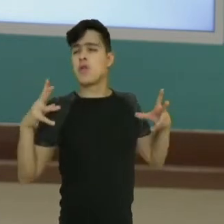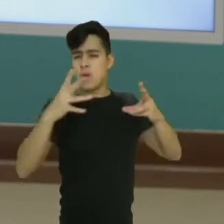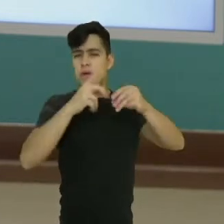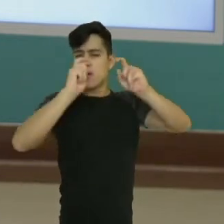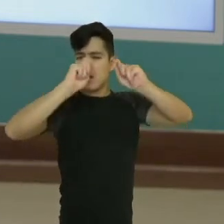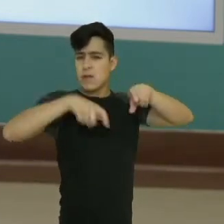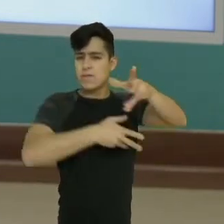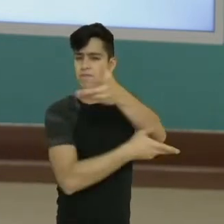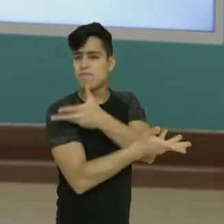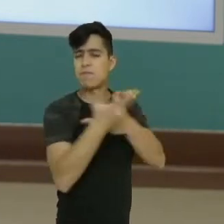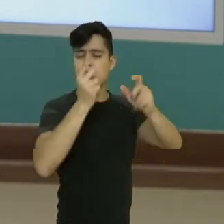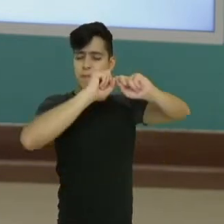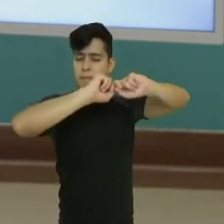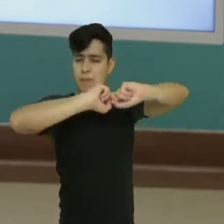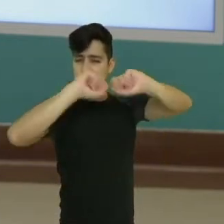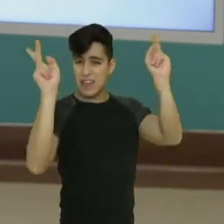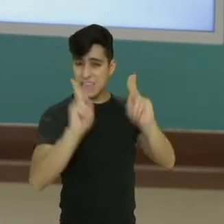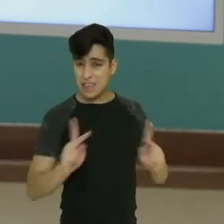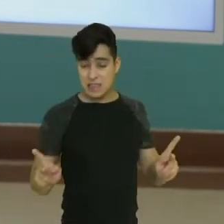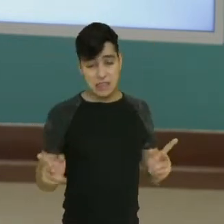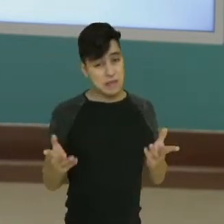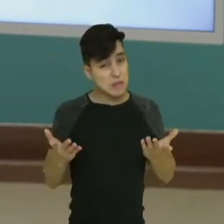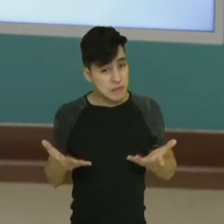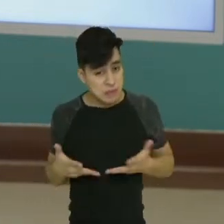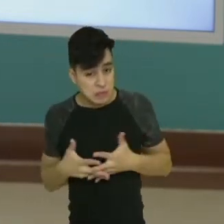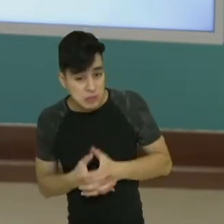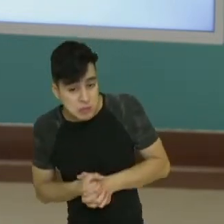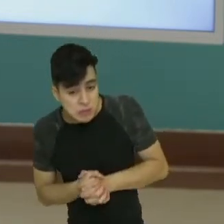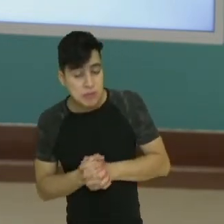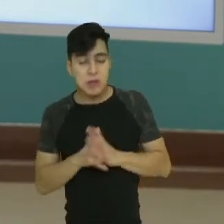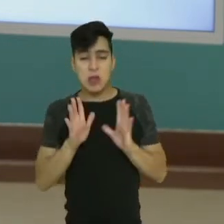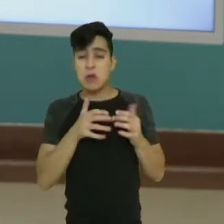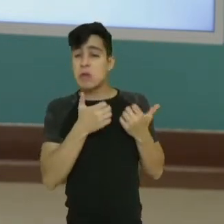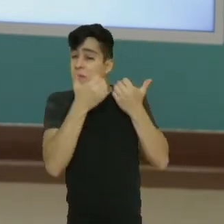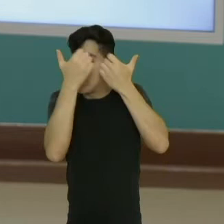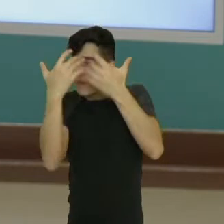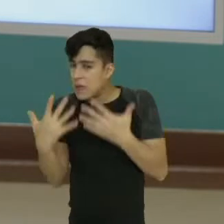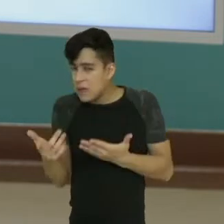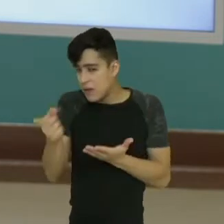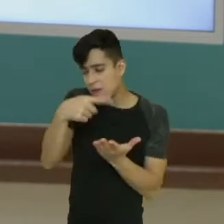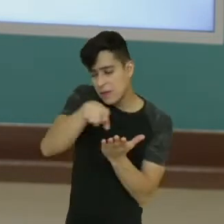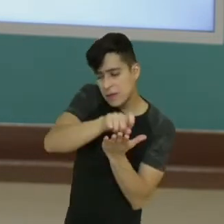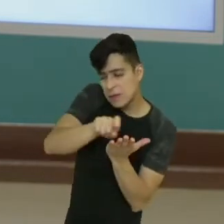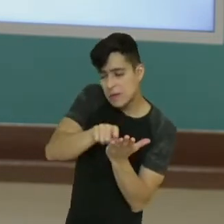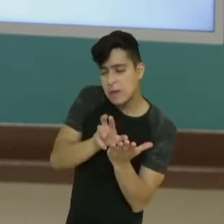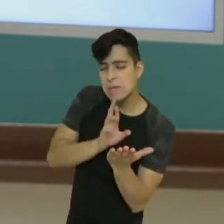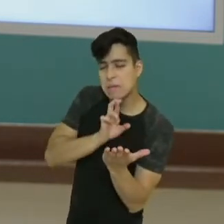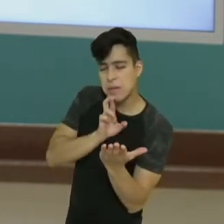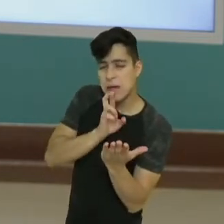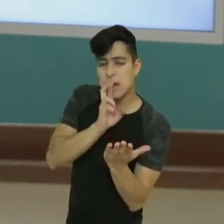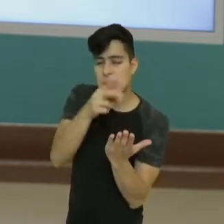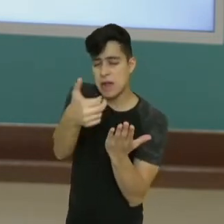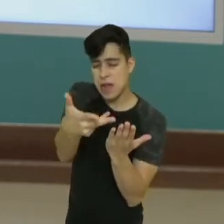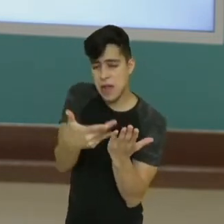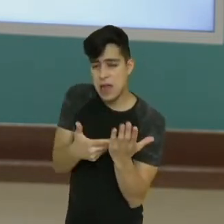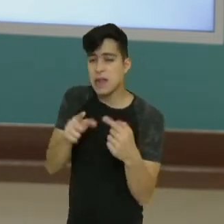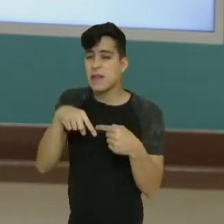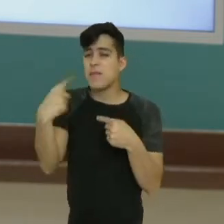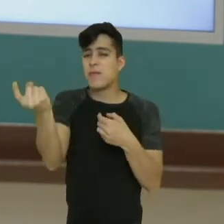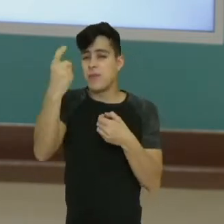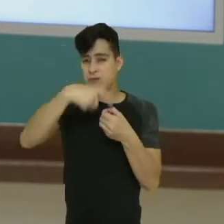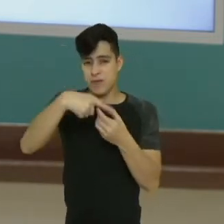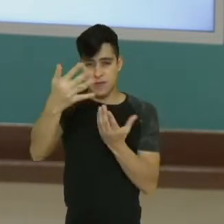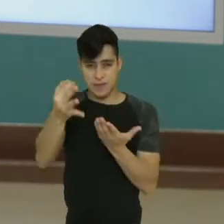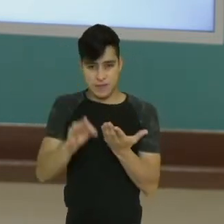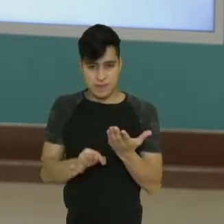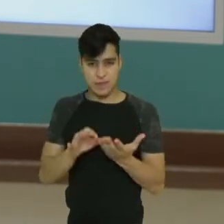pacífica. Será? Baseado no que nós já falamos, coloque aí a sua resposta e em seguida vamos fazer a correção.